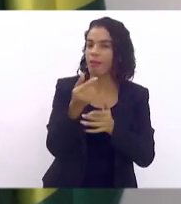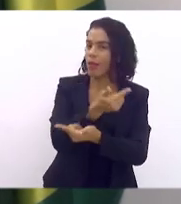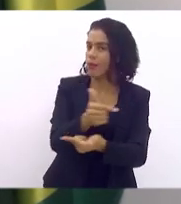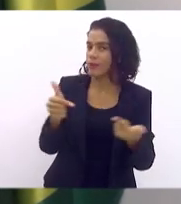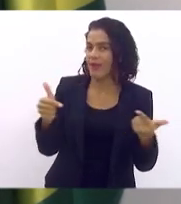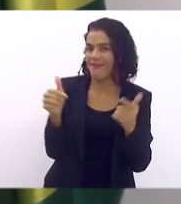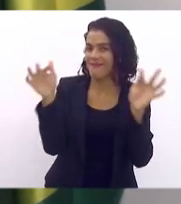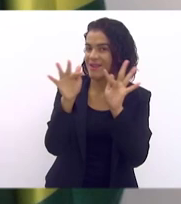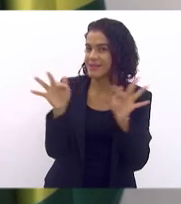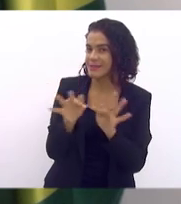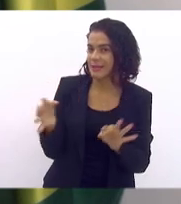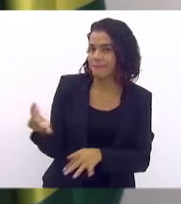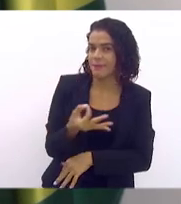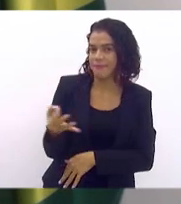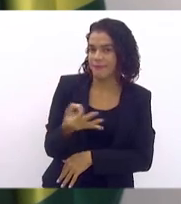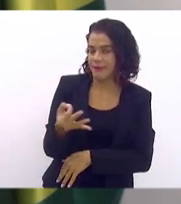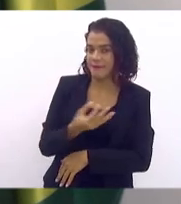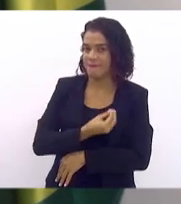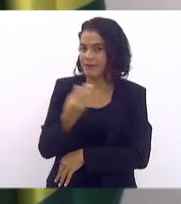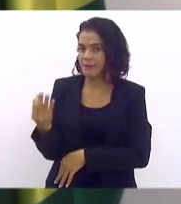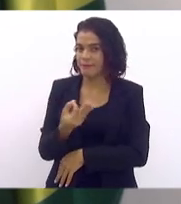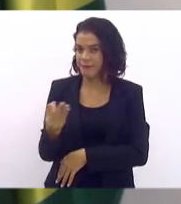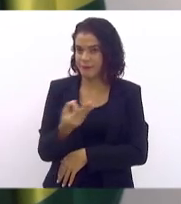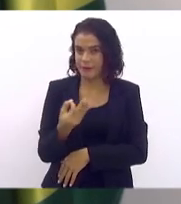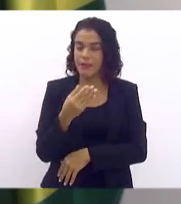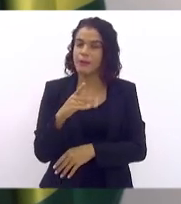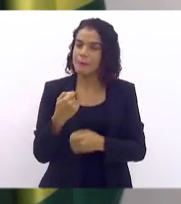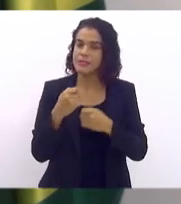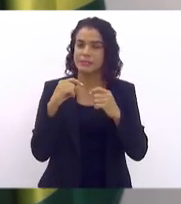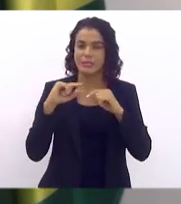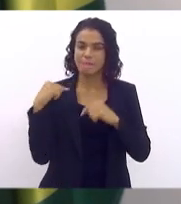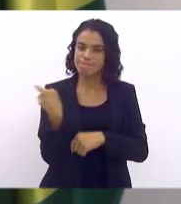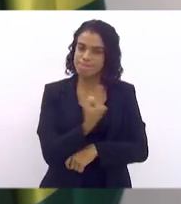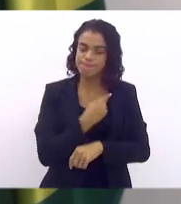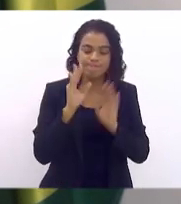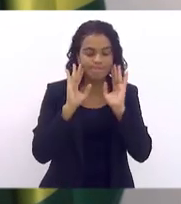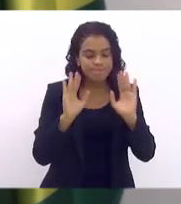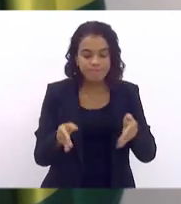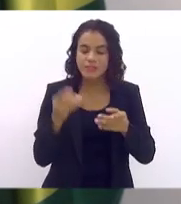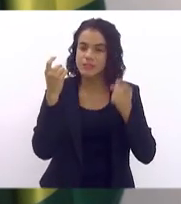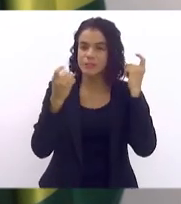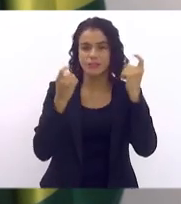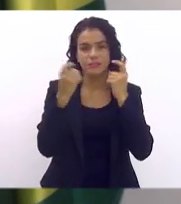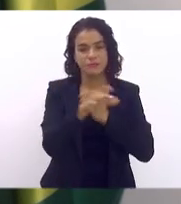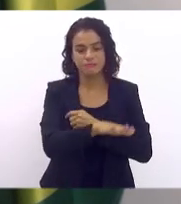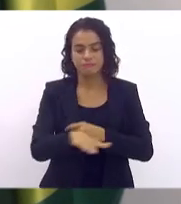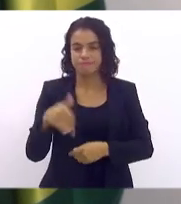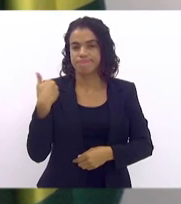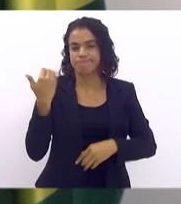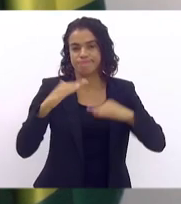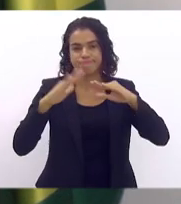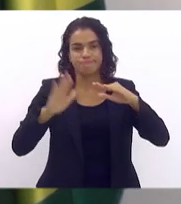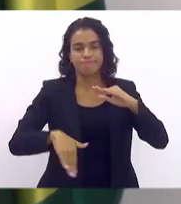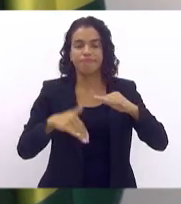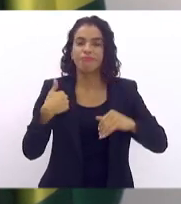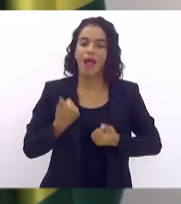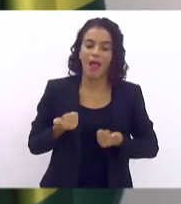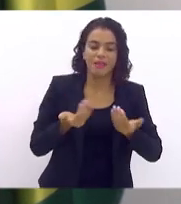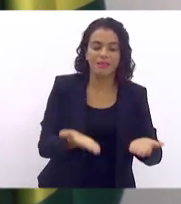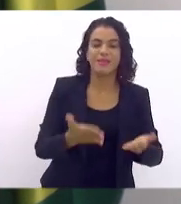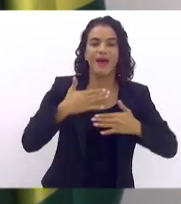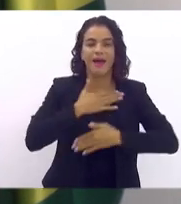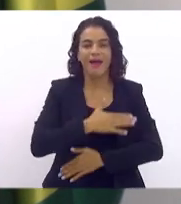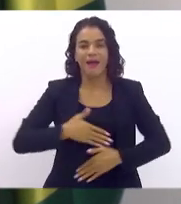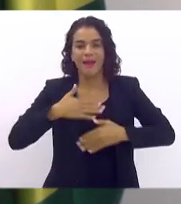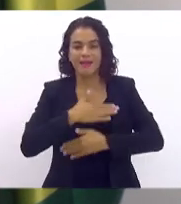assim, realmente é uma preocupação muito grande com as nossas meninas que se deixam influenciar por um padrão de vida para agradar a todos, agradar